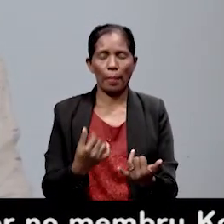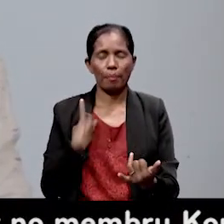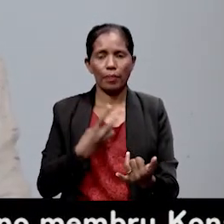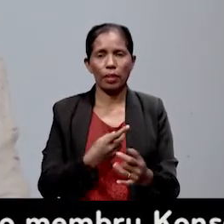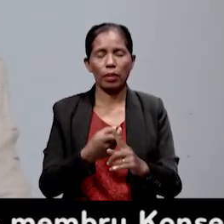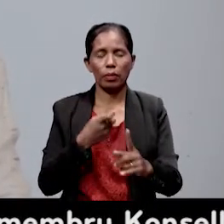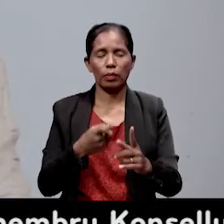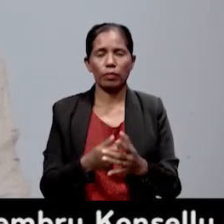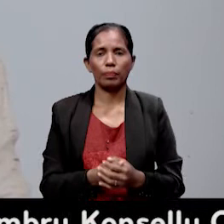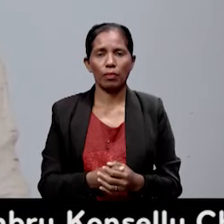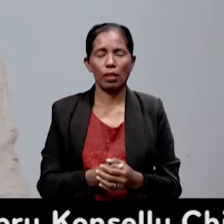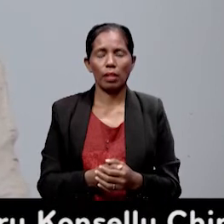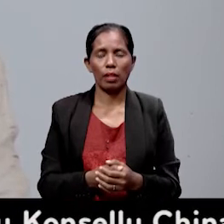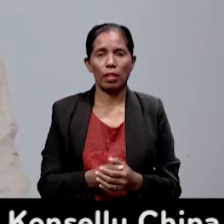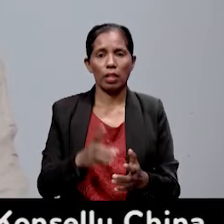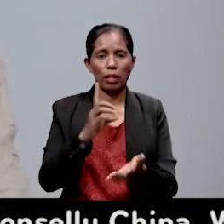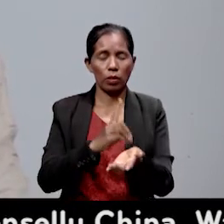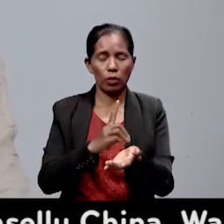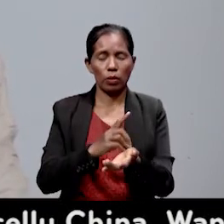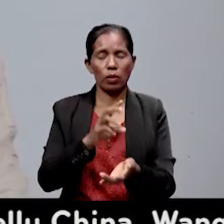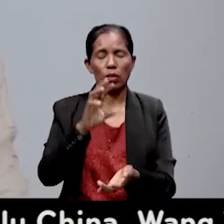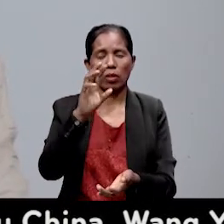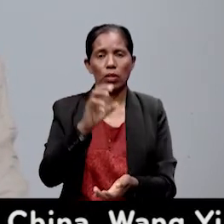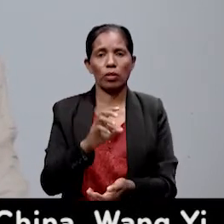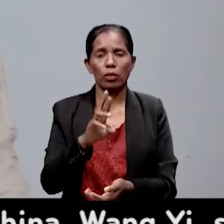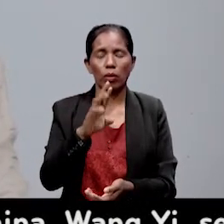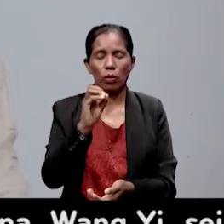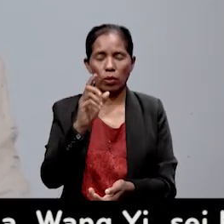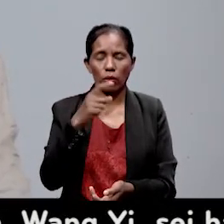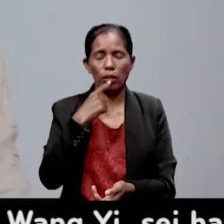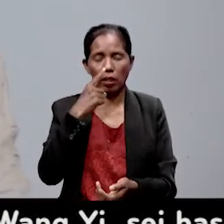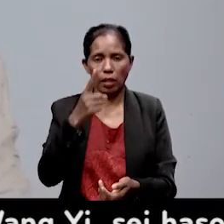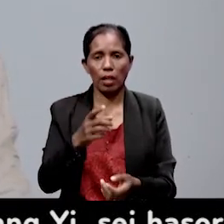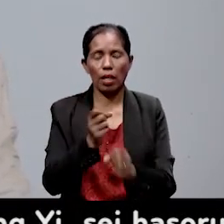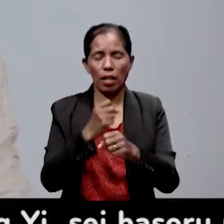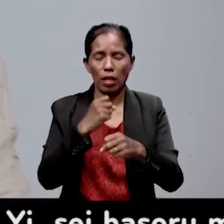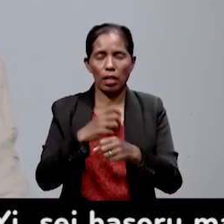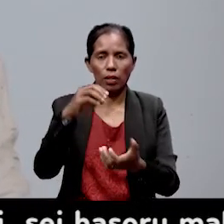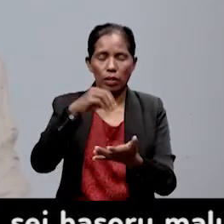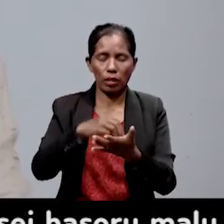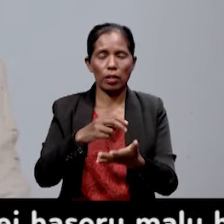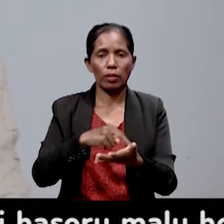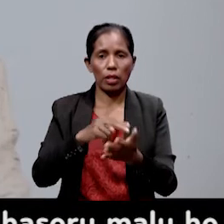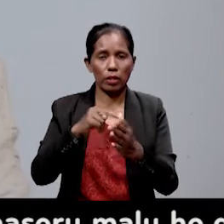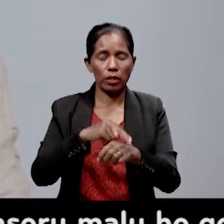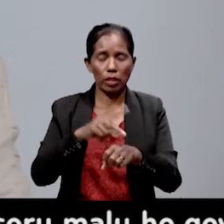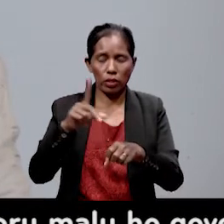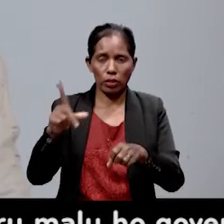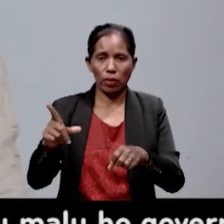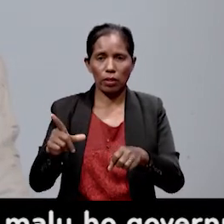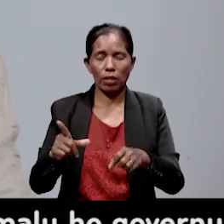secretário executivo Dr. Floyd ne lidera, você faz assistência técnica onde estabelece o National Data Center, onde está o